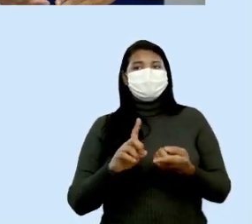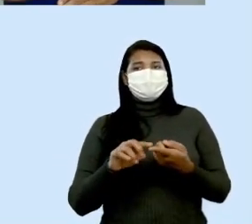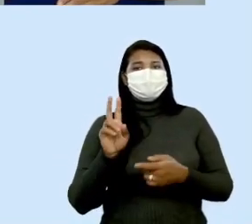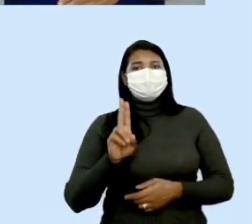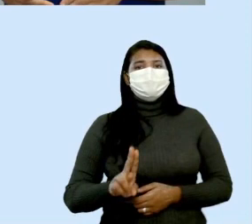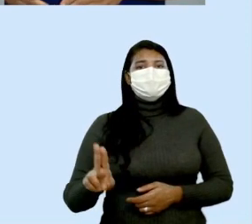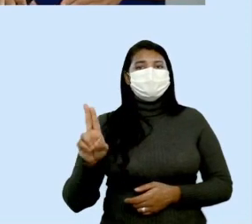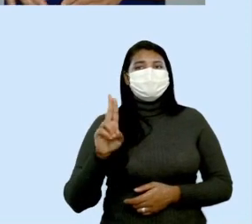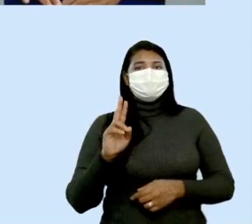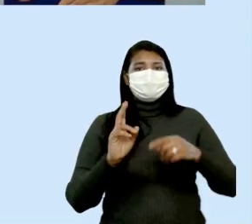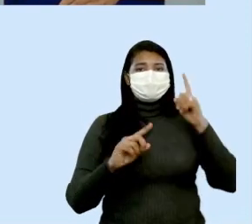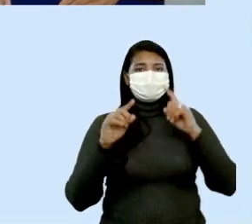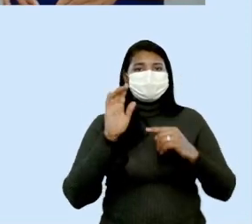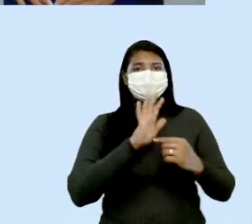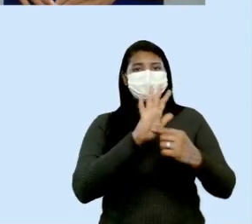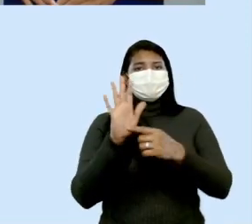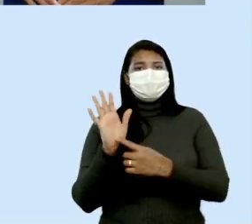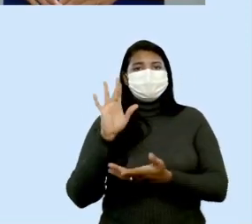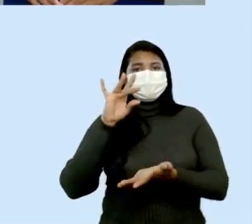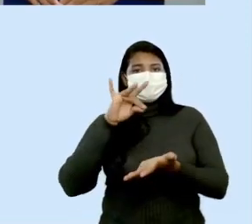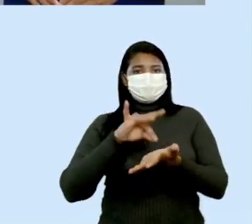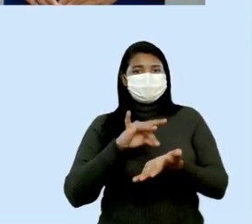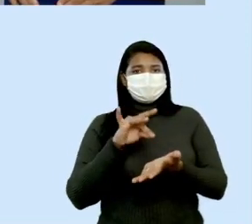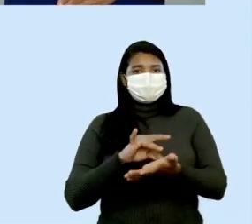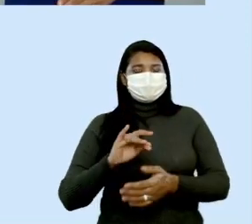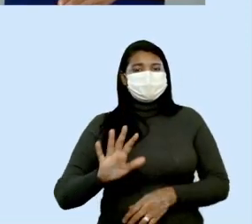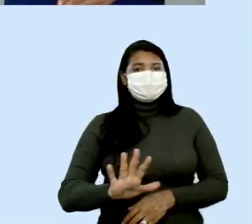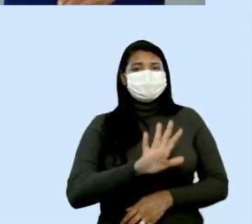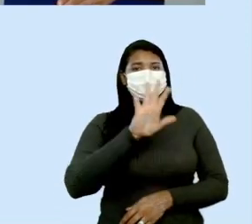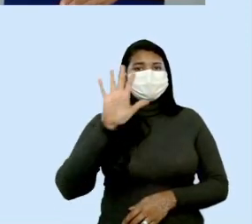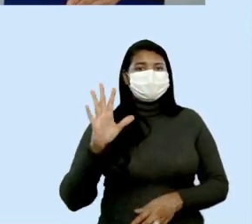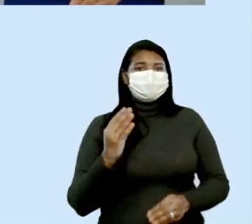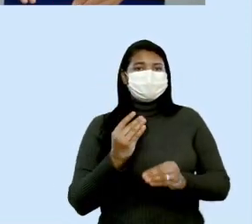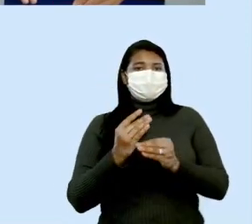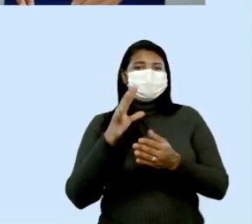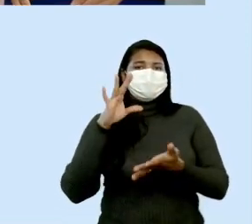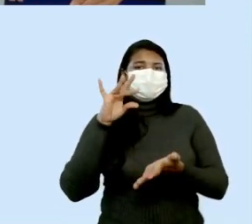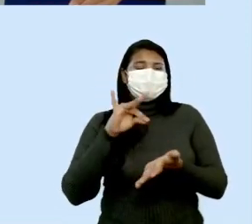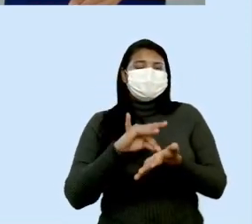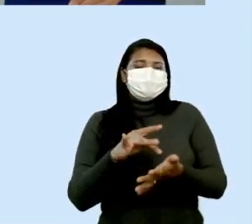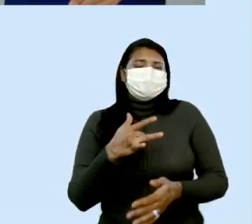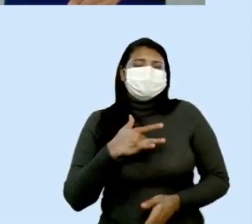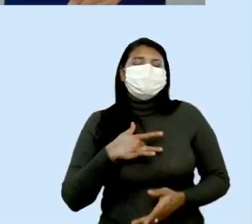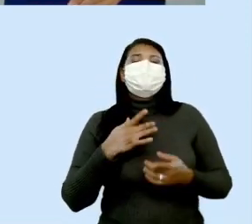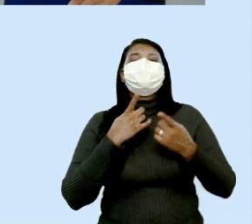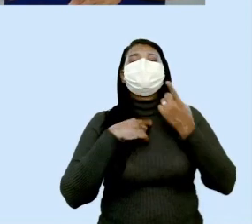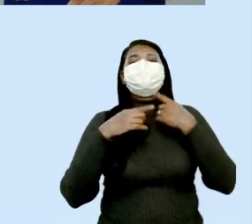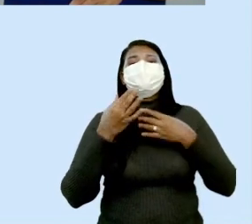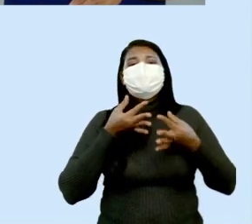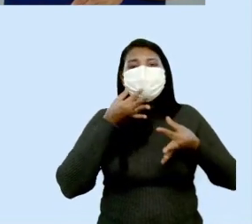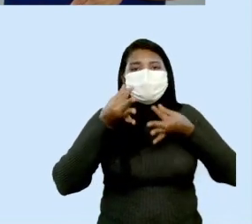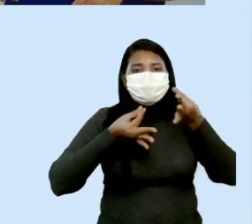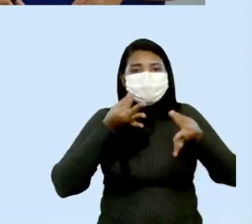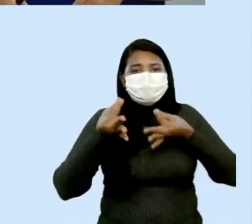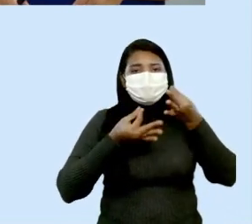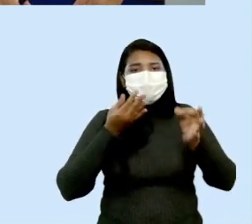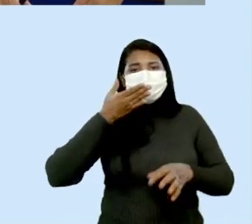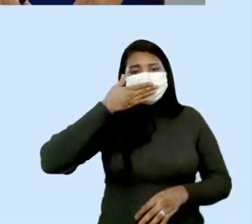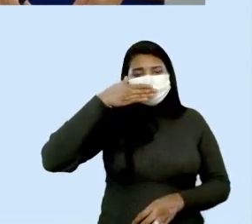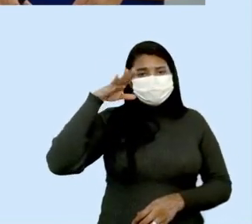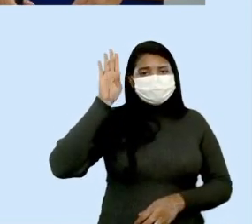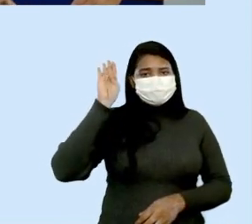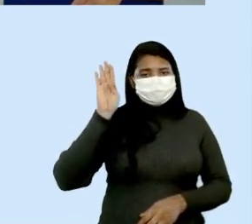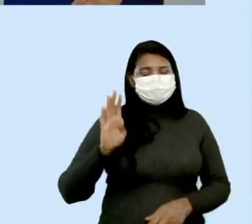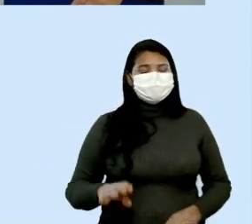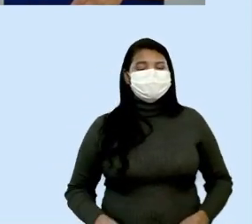para expressar verdades universais, sentimentos, desejos, opiniões e